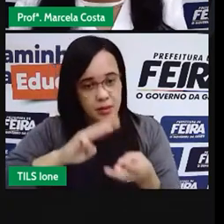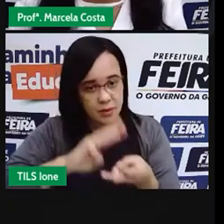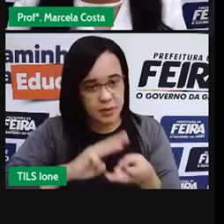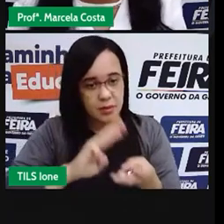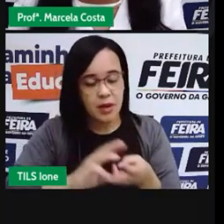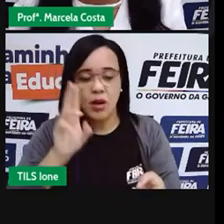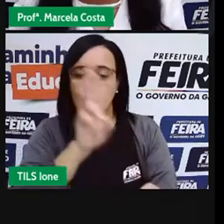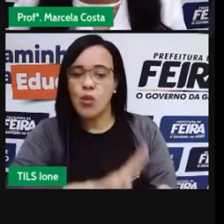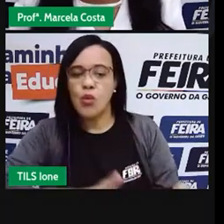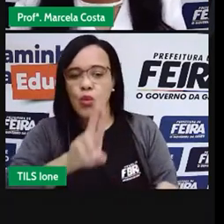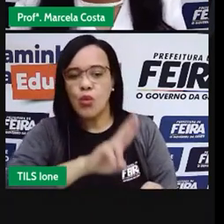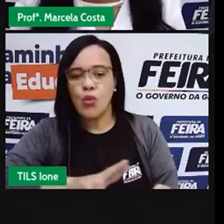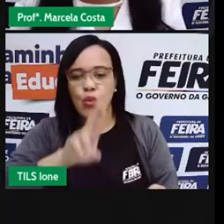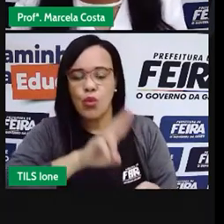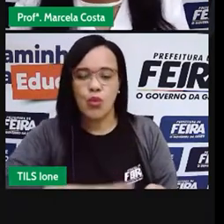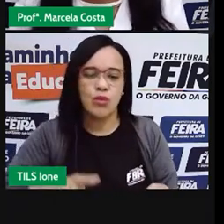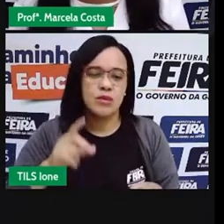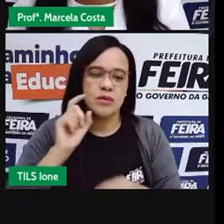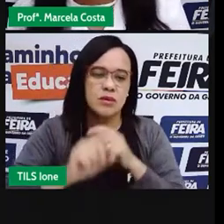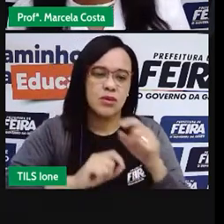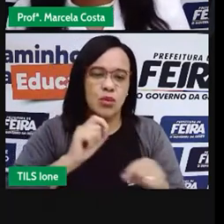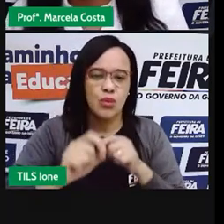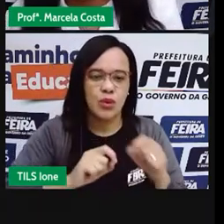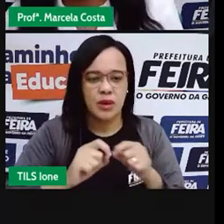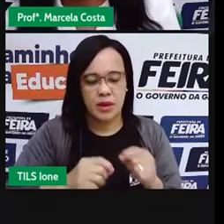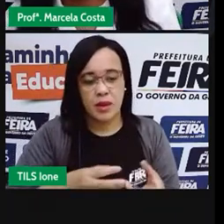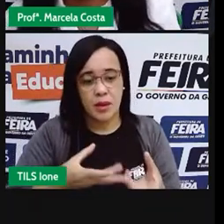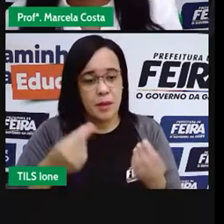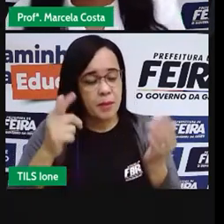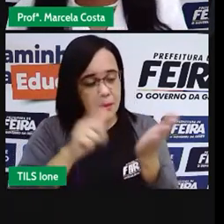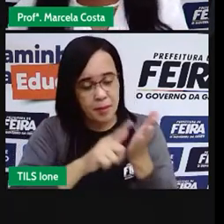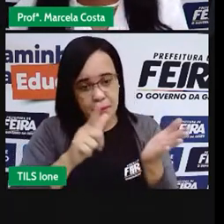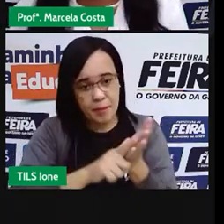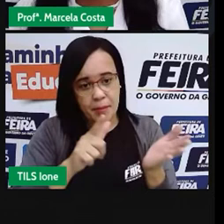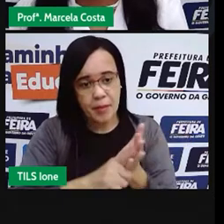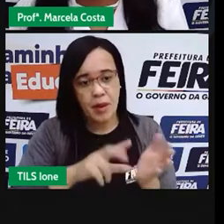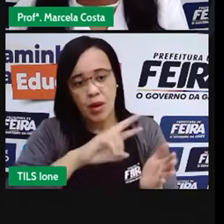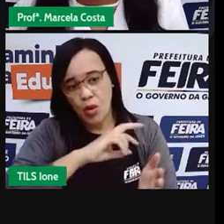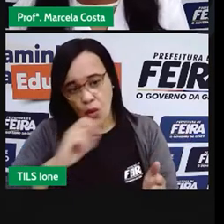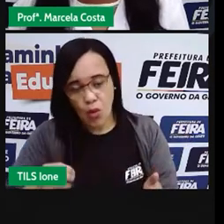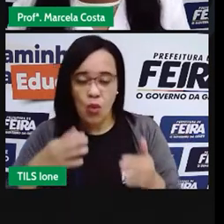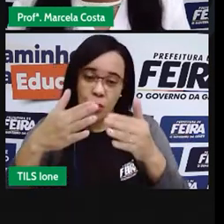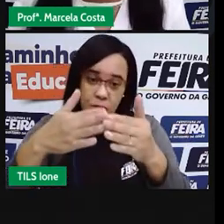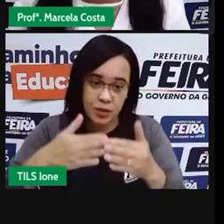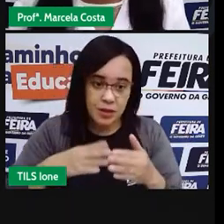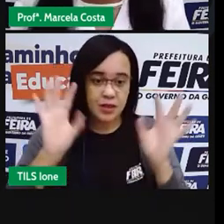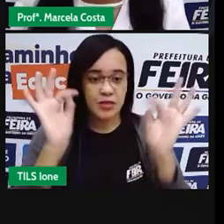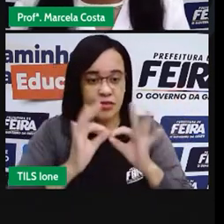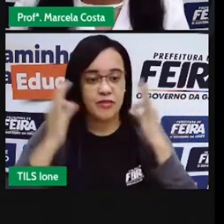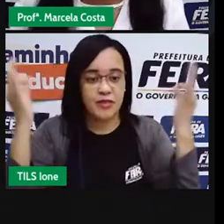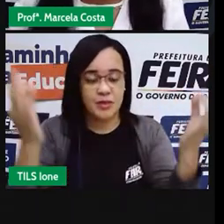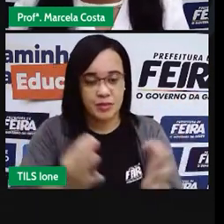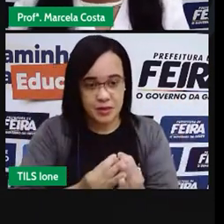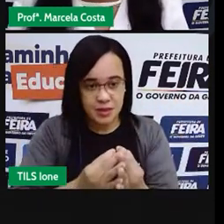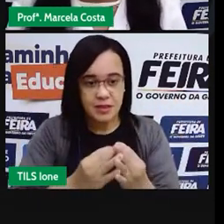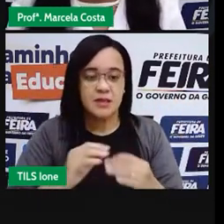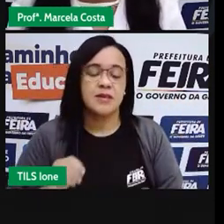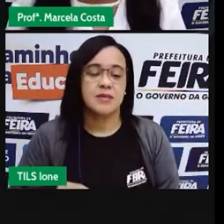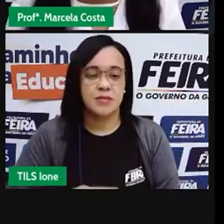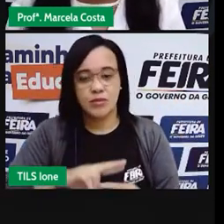as notas de reais, né? Você pode pedir para alguma responsável para fazer isso. Ou você pode